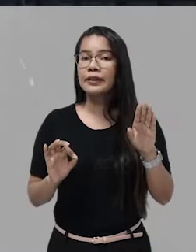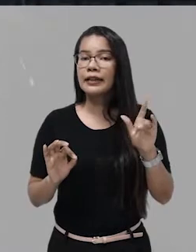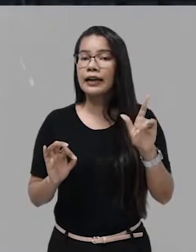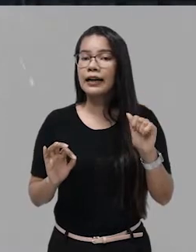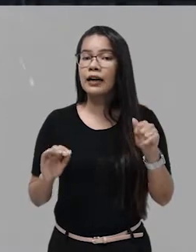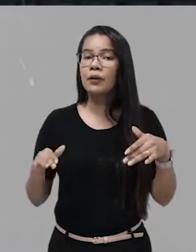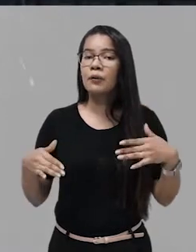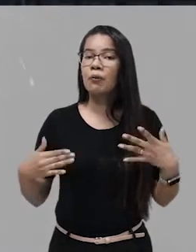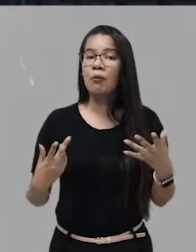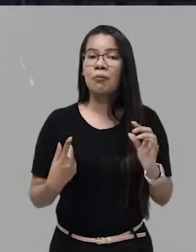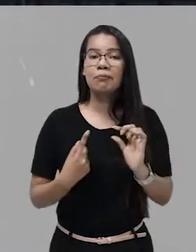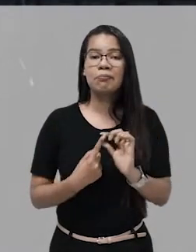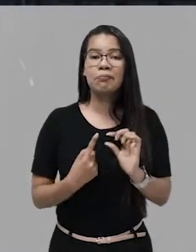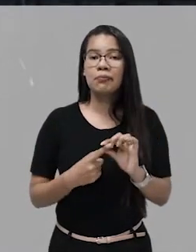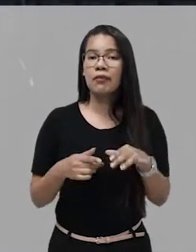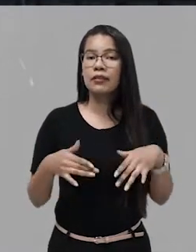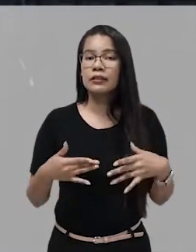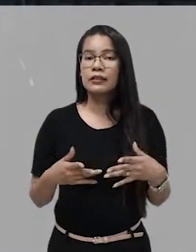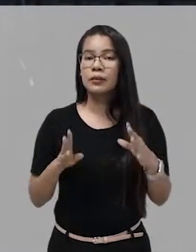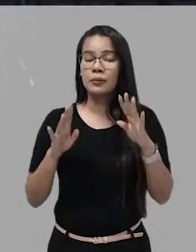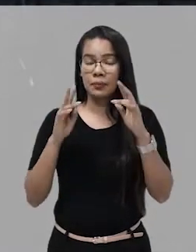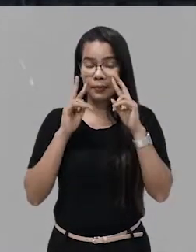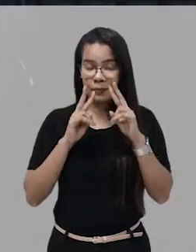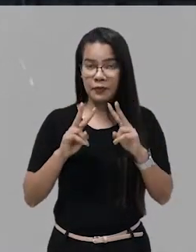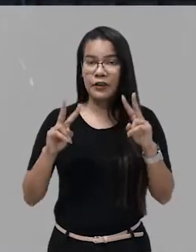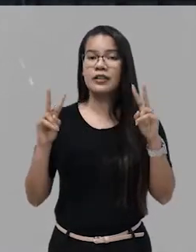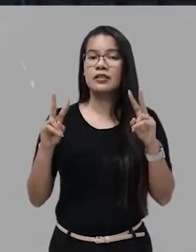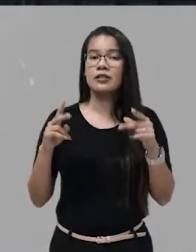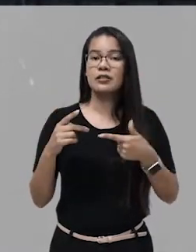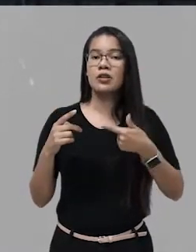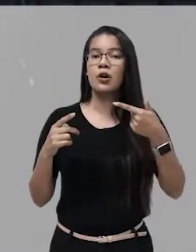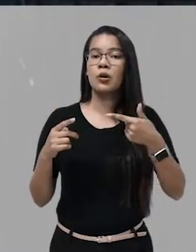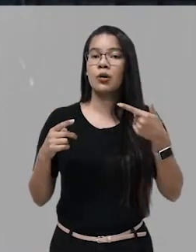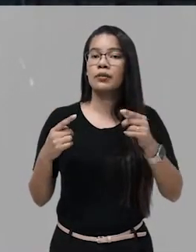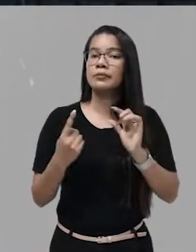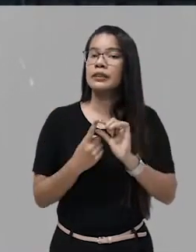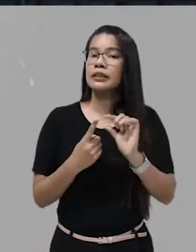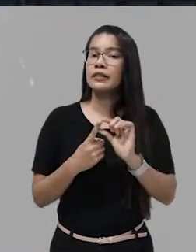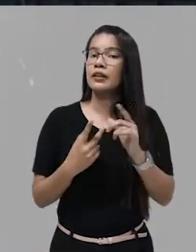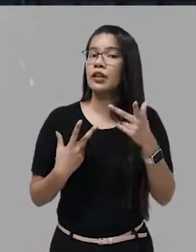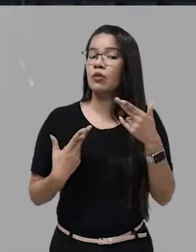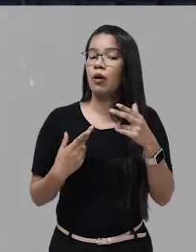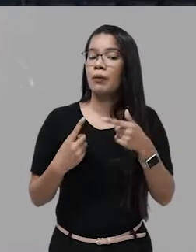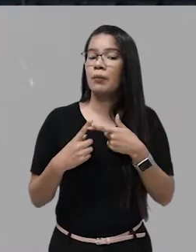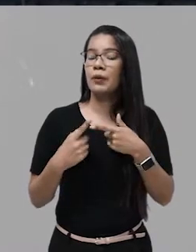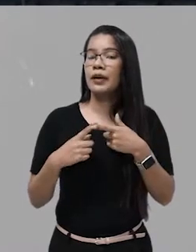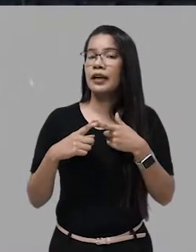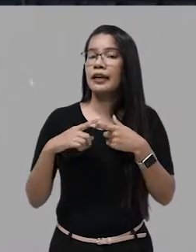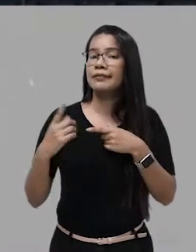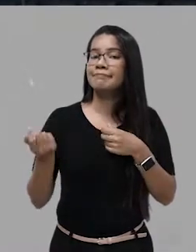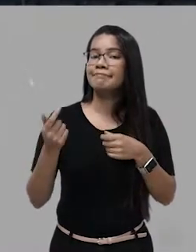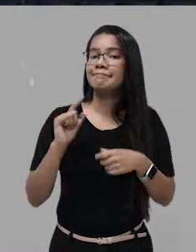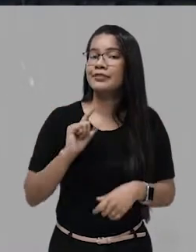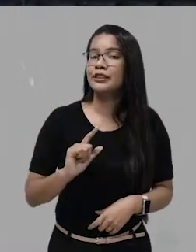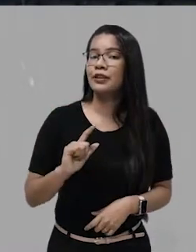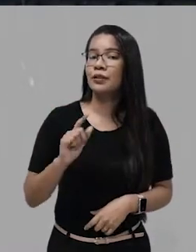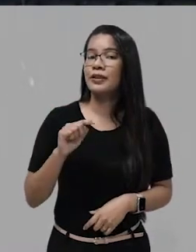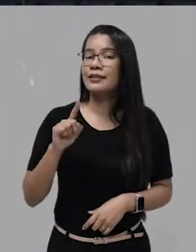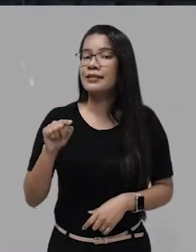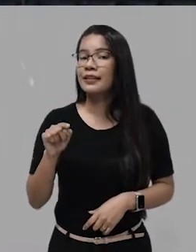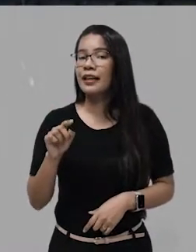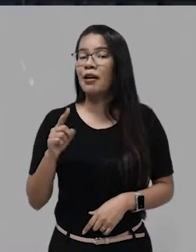paroxítona, proparoxítona. Observem a segunda palavra, a mesma coisa, antropológico. Por que ela recebeu acento? Ela é uma